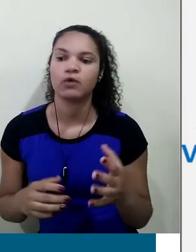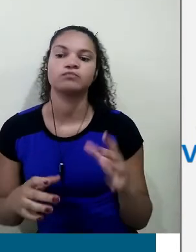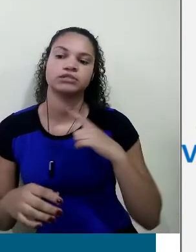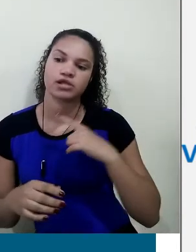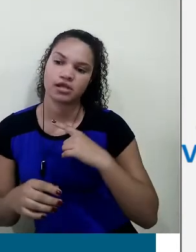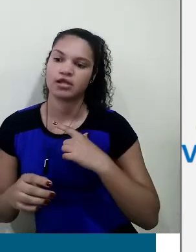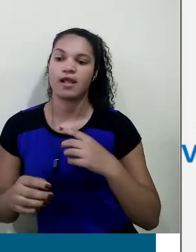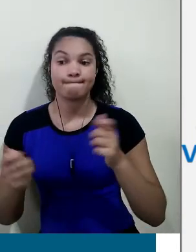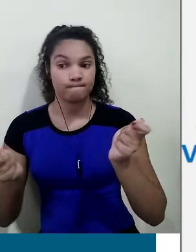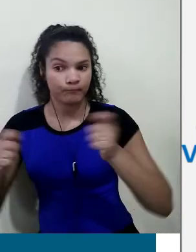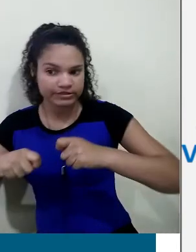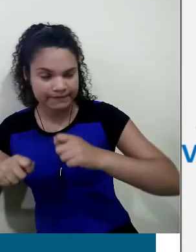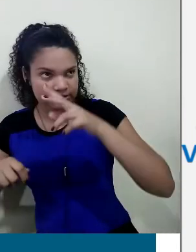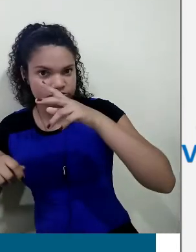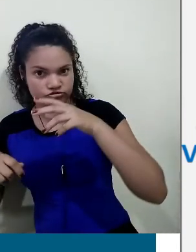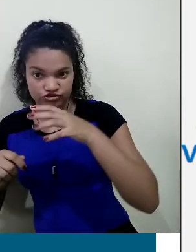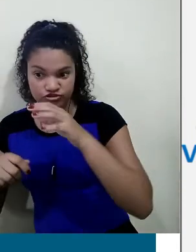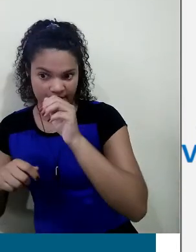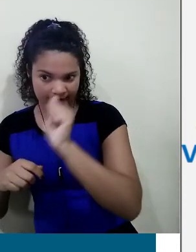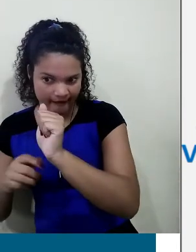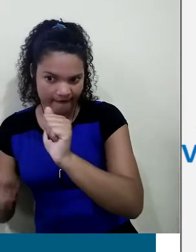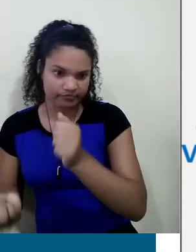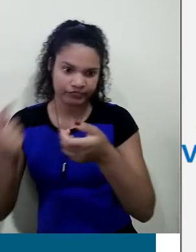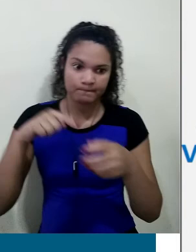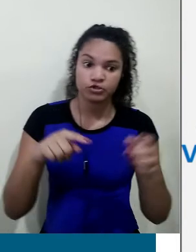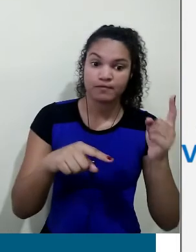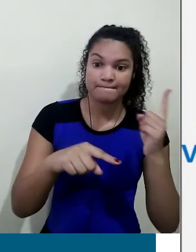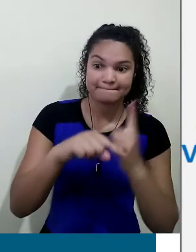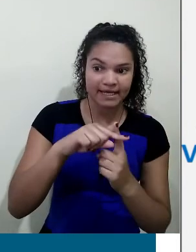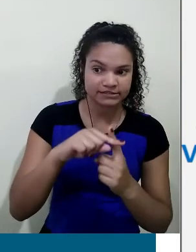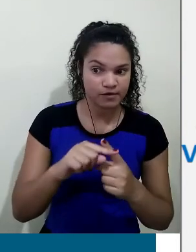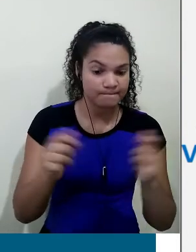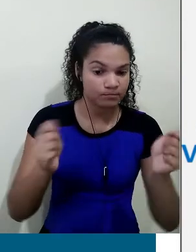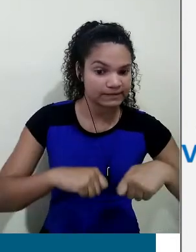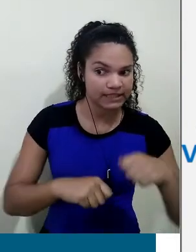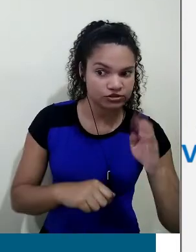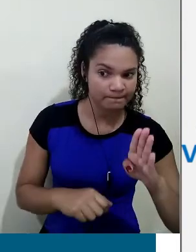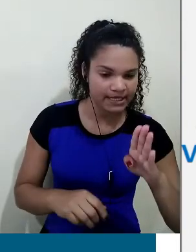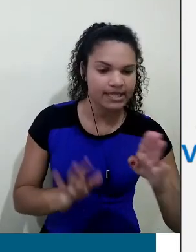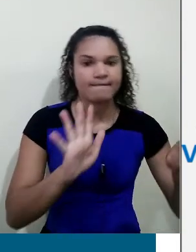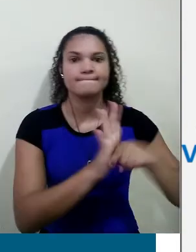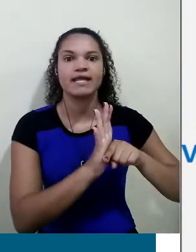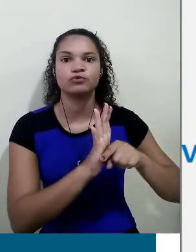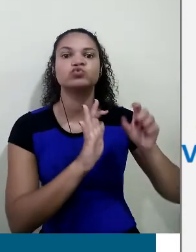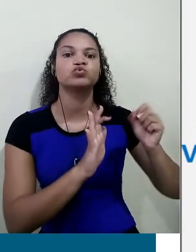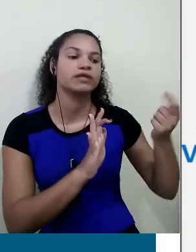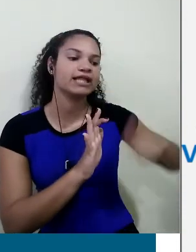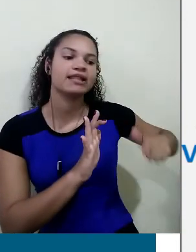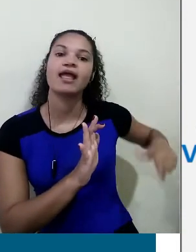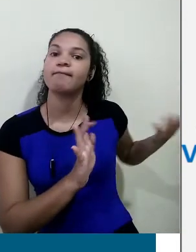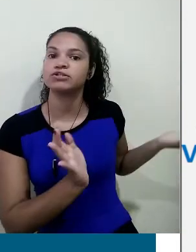B e diminuir a intersecção entre A e B. Então, a probabilidade de nascerem indivíduos com sementes amarelas